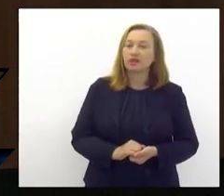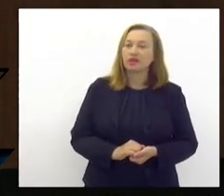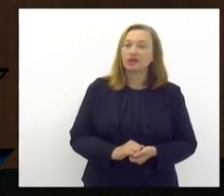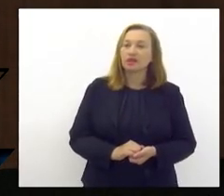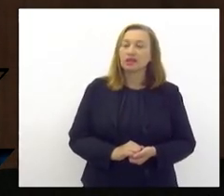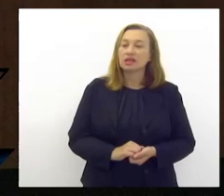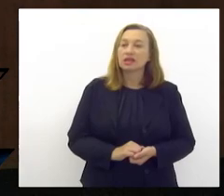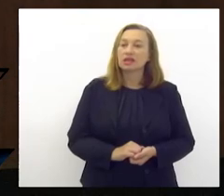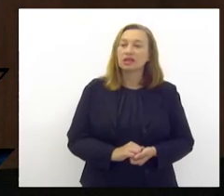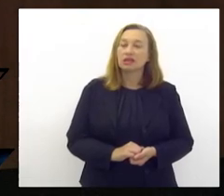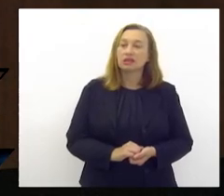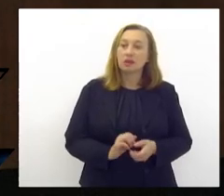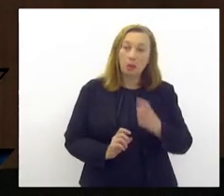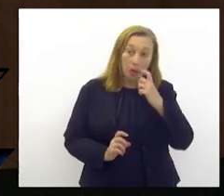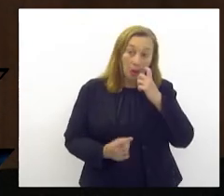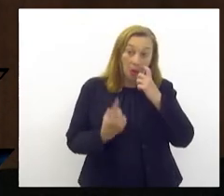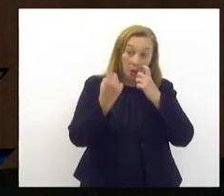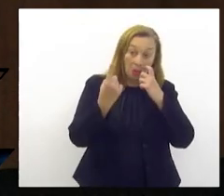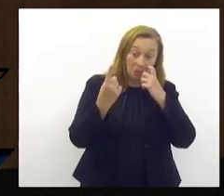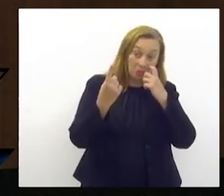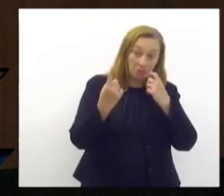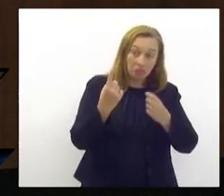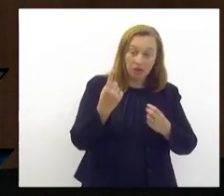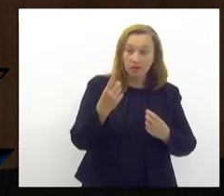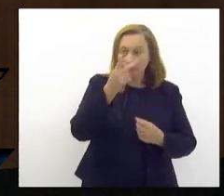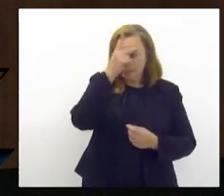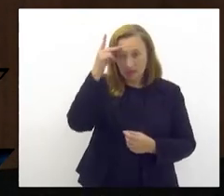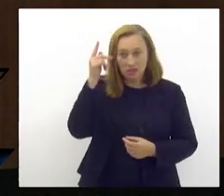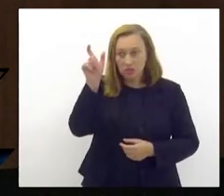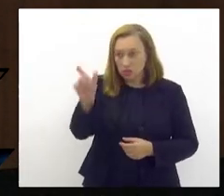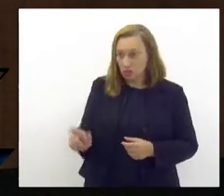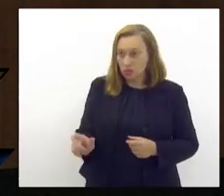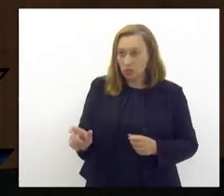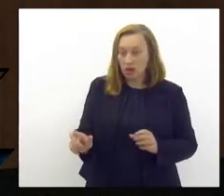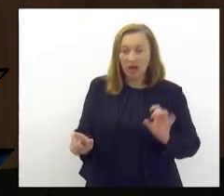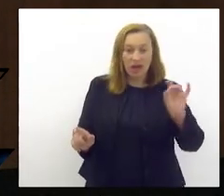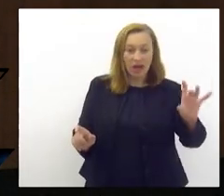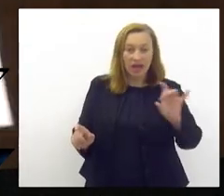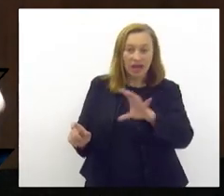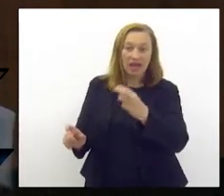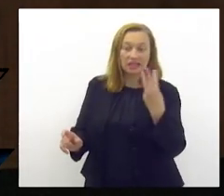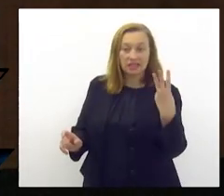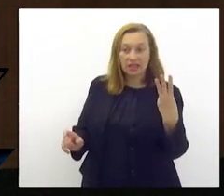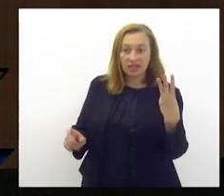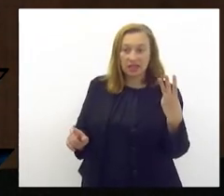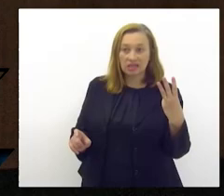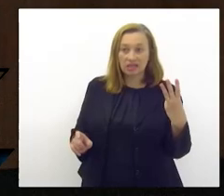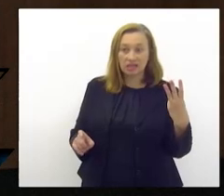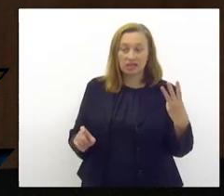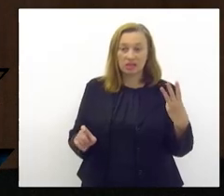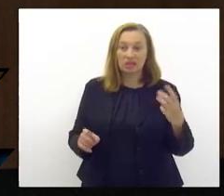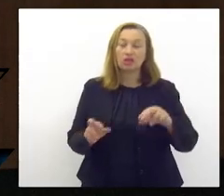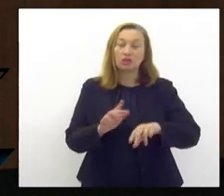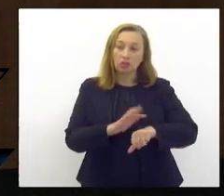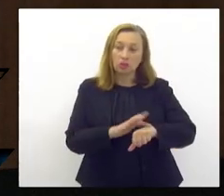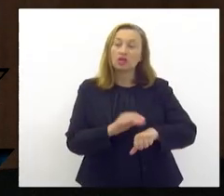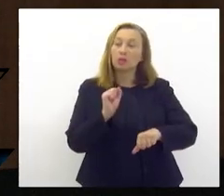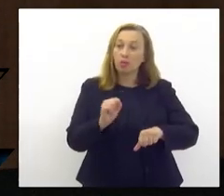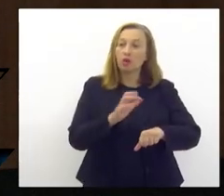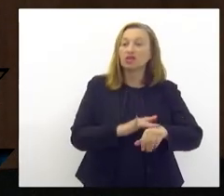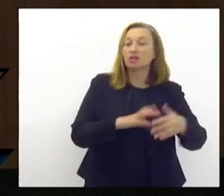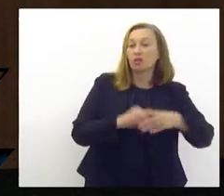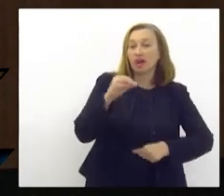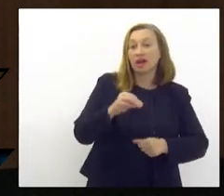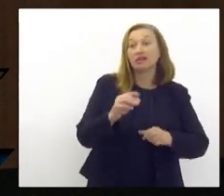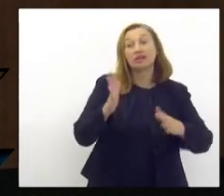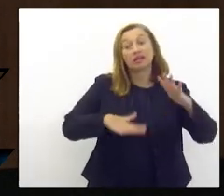Se você... sabia que um a cada três casos de câncer pode ser curado se for descoberto logo no início. O câncer, para mim,